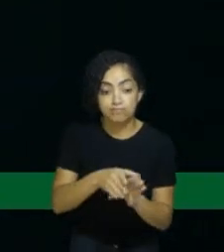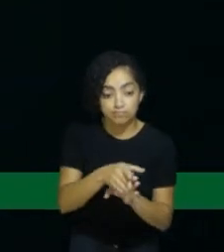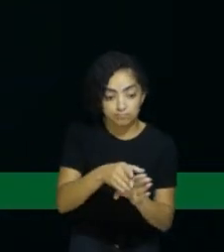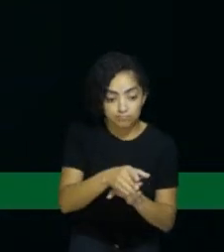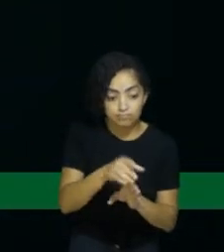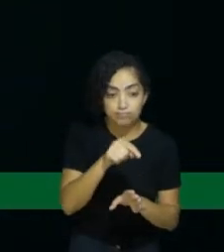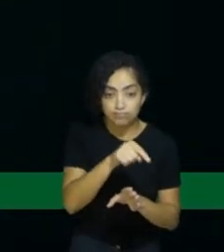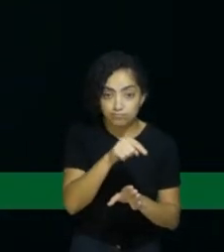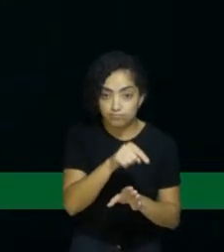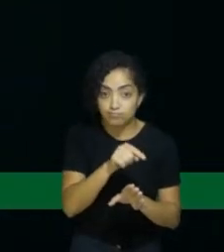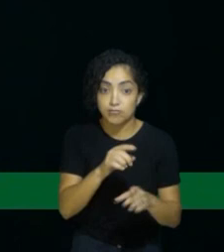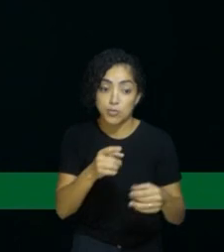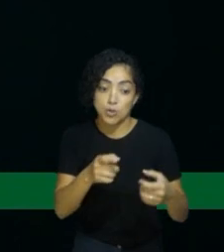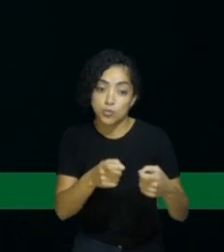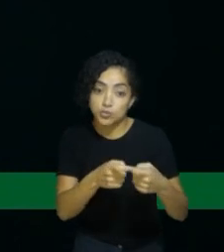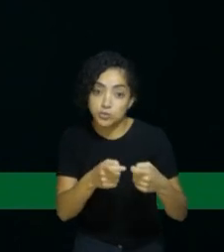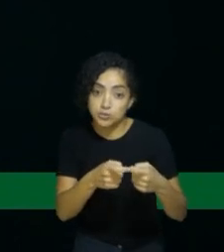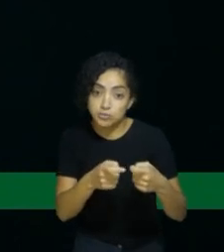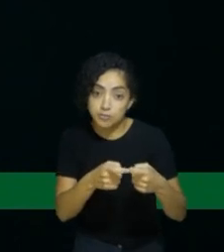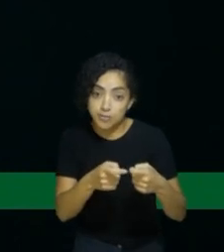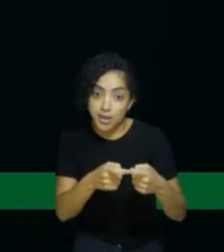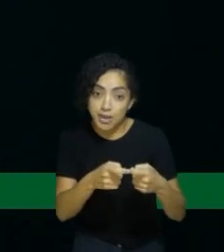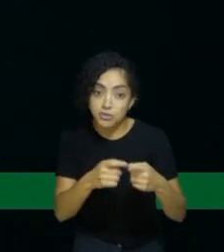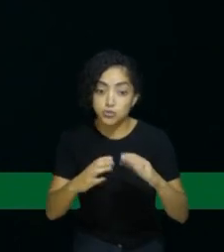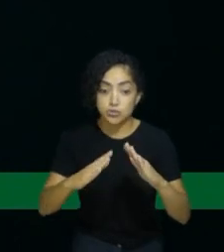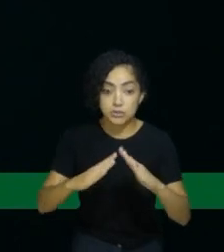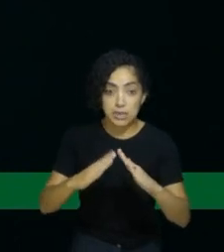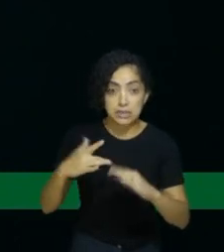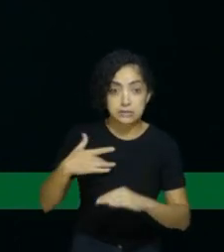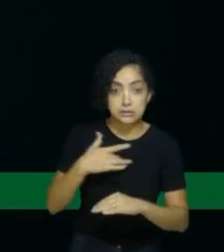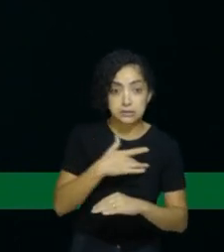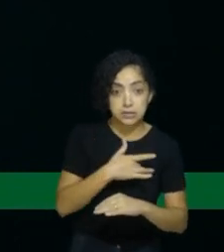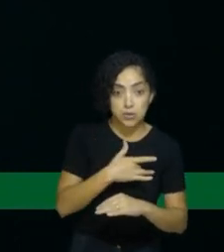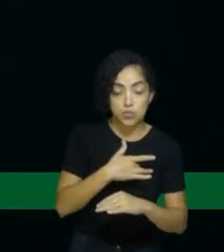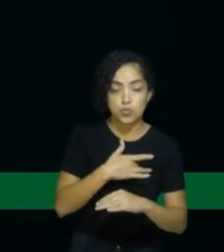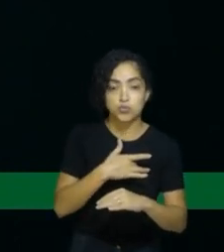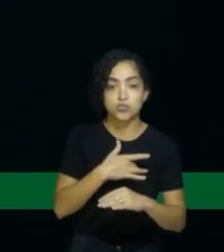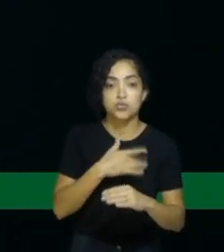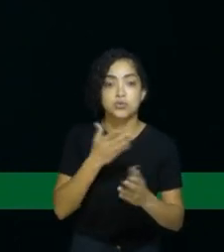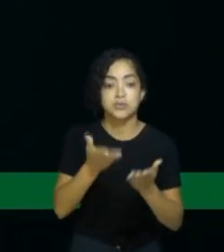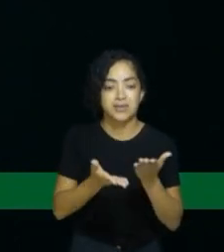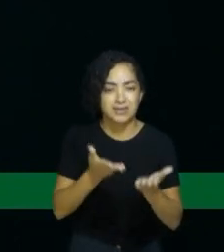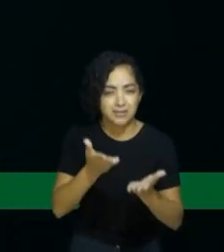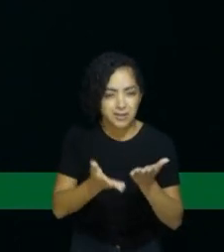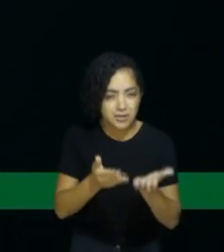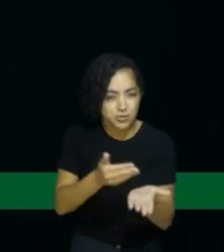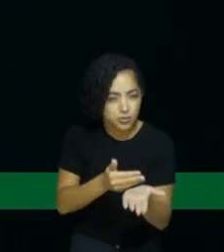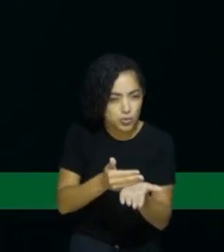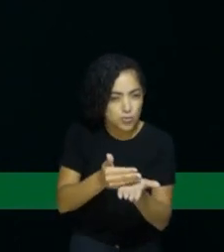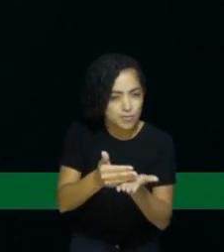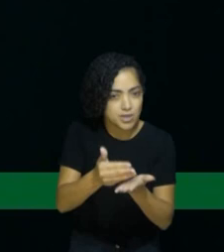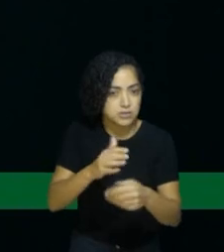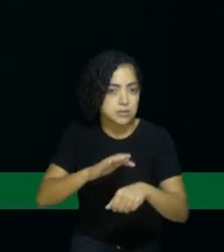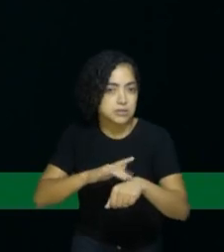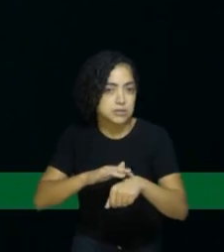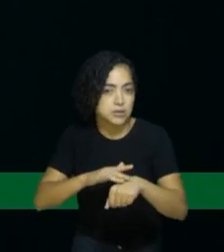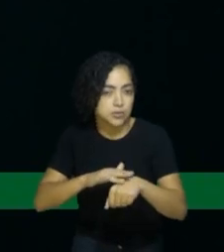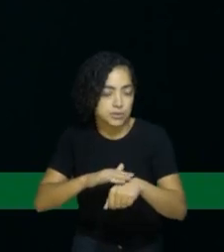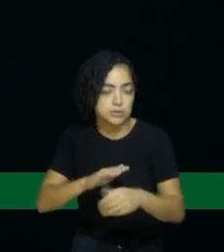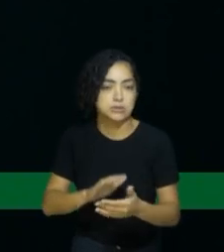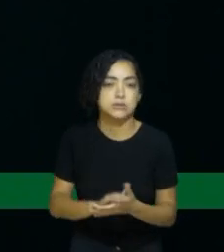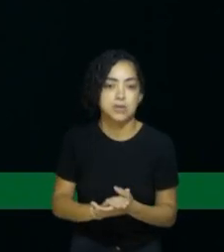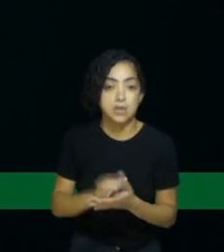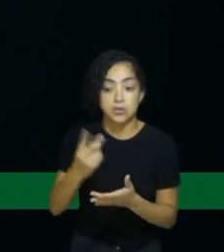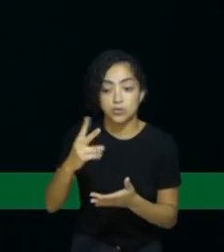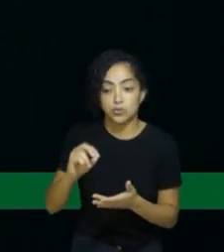atenção básica de saúde que atendem os pacientes nos estágios mais iniciais 2023 por